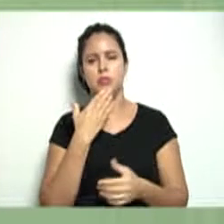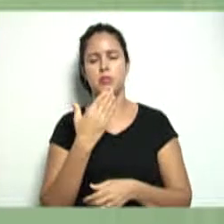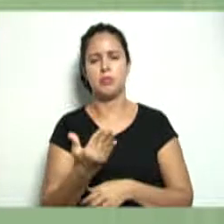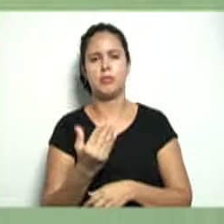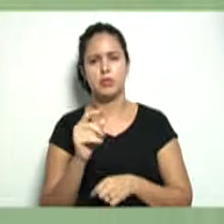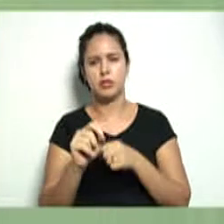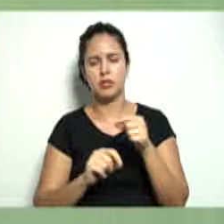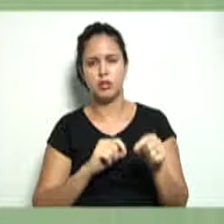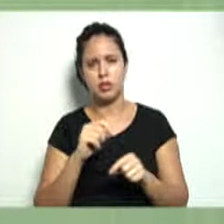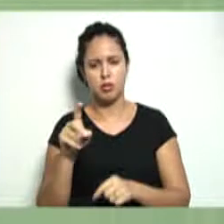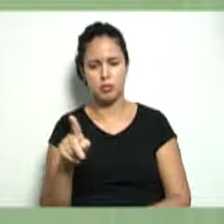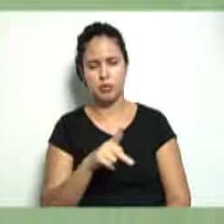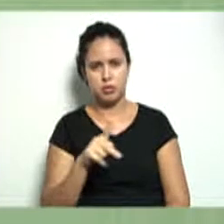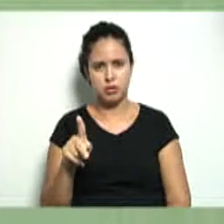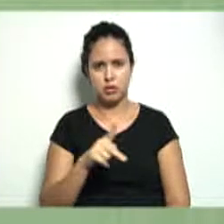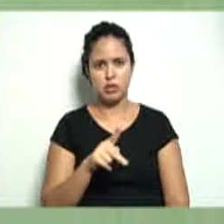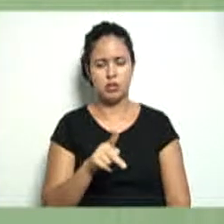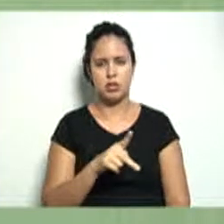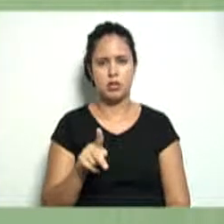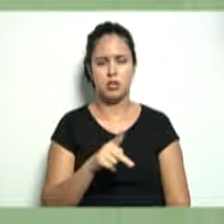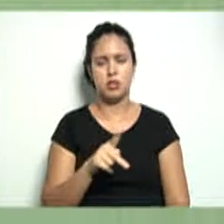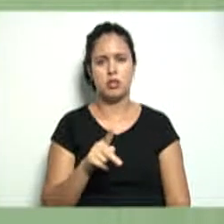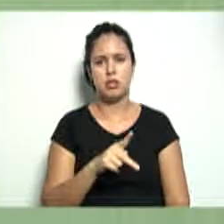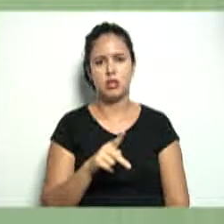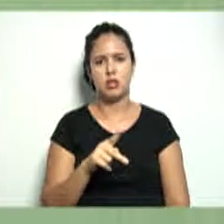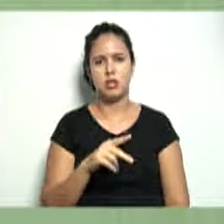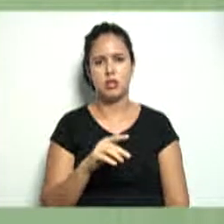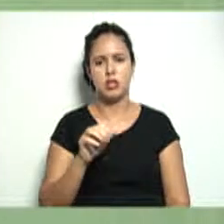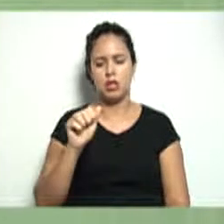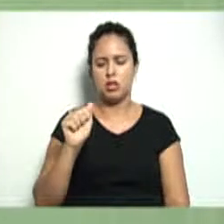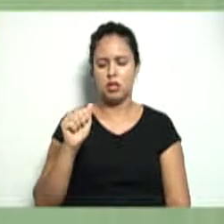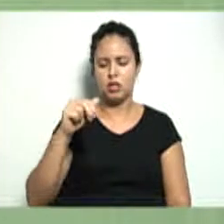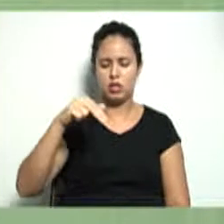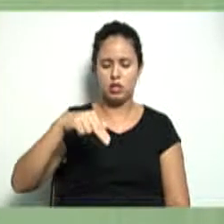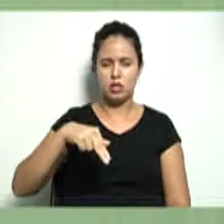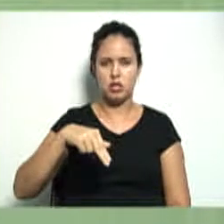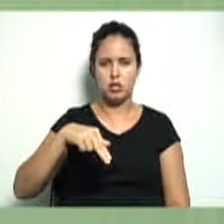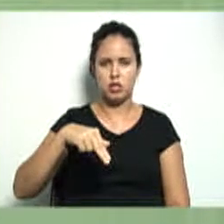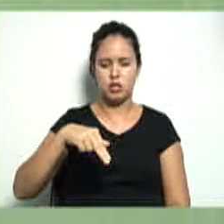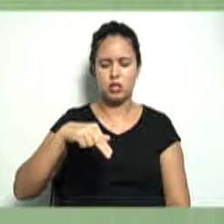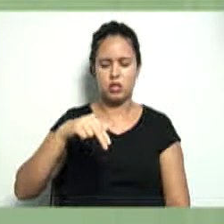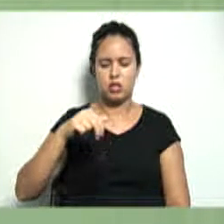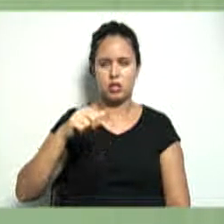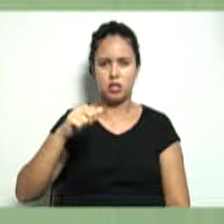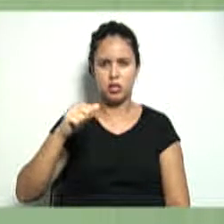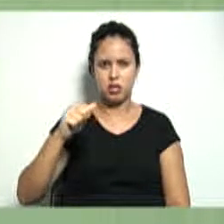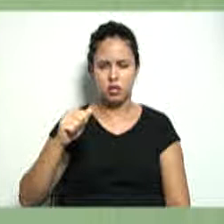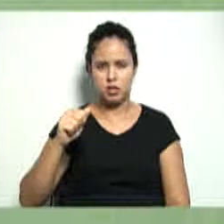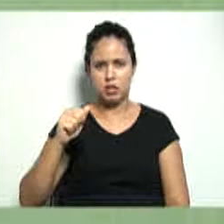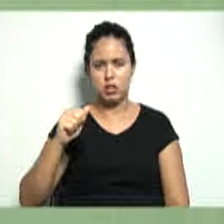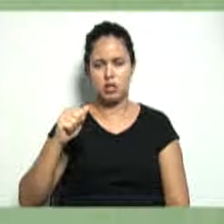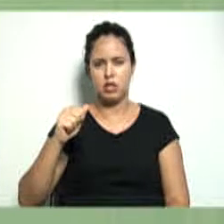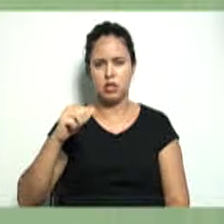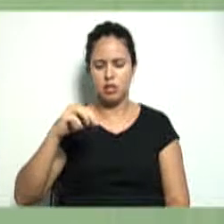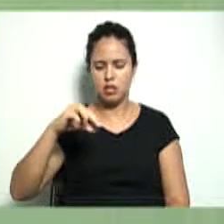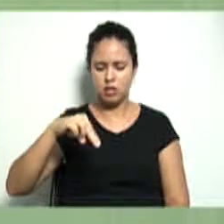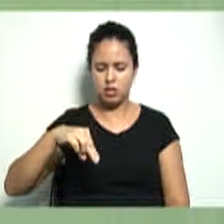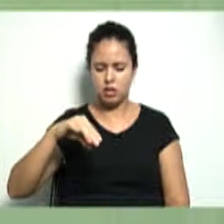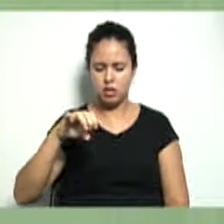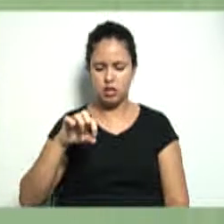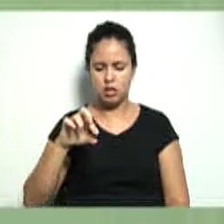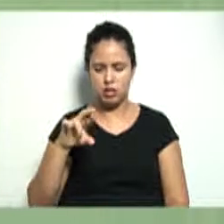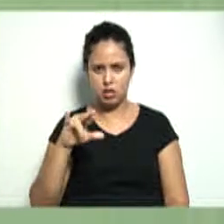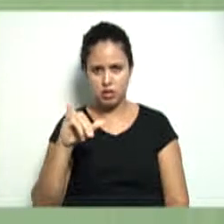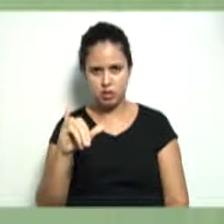A professora Juscelie, fazendo justiça, o nome não é Ana Ney, é Ana Nery, o nome da escola dela, que estão lá os estudantes